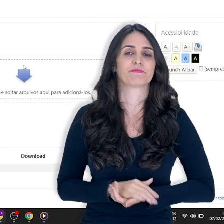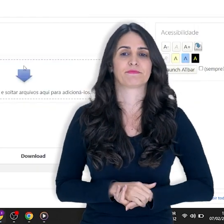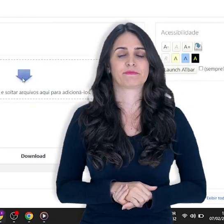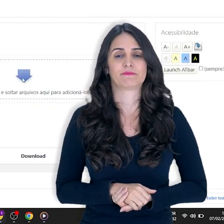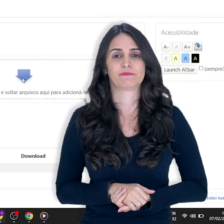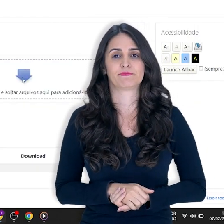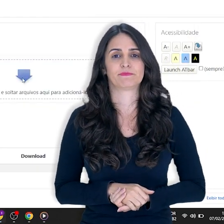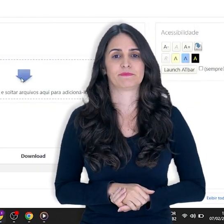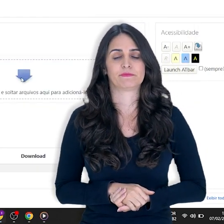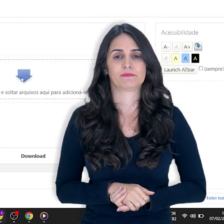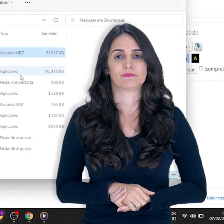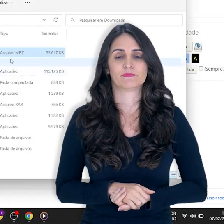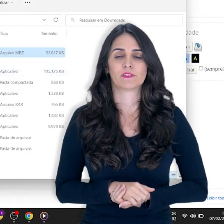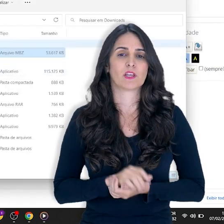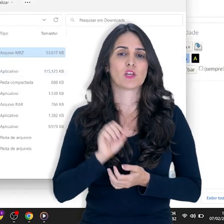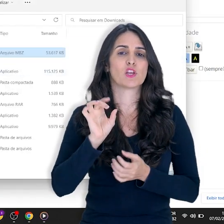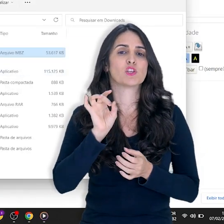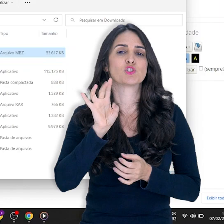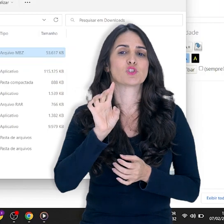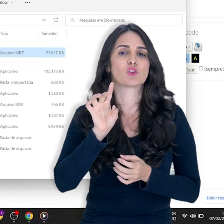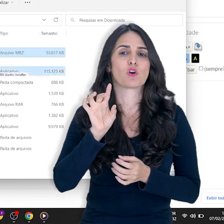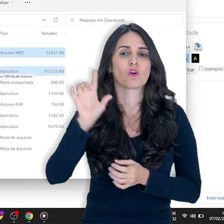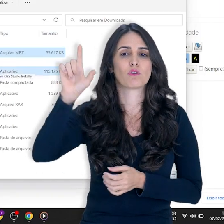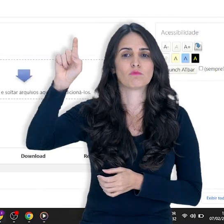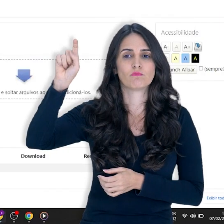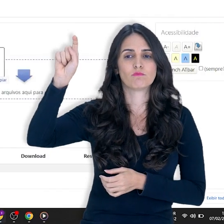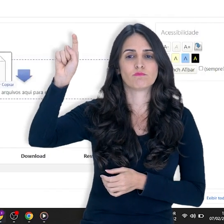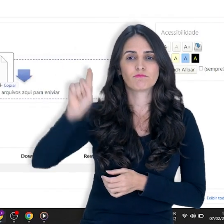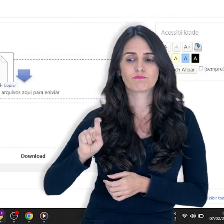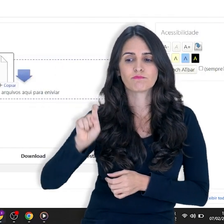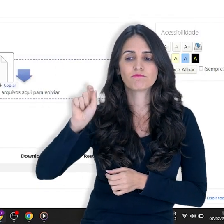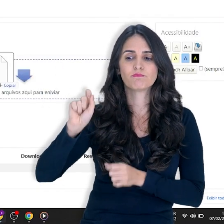de downloads. Então eu vou arrastar para cá.